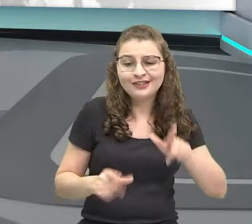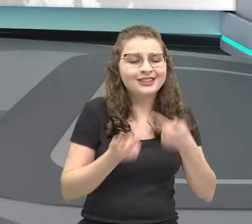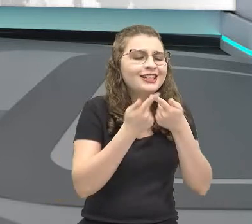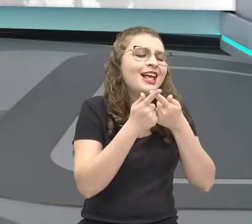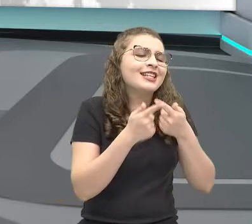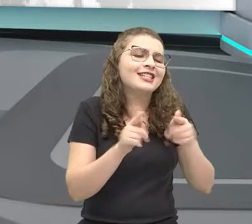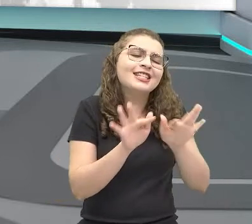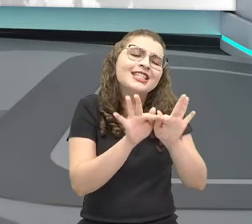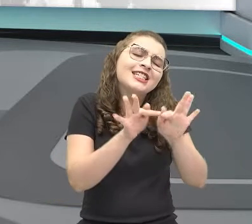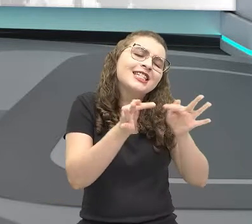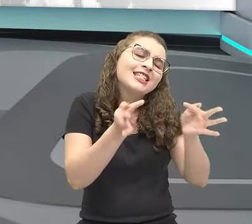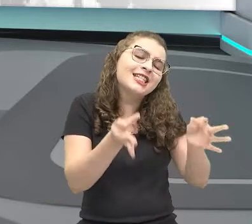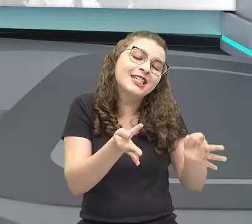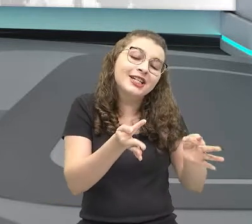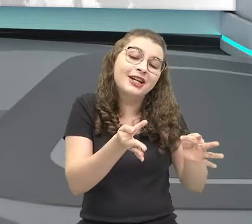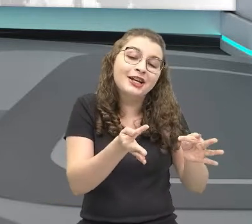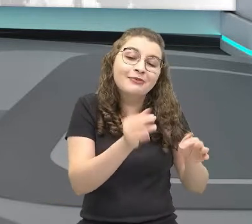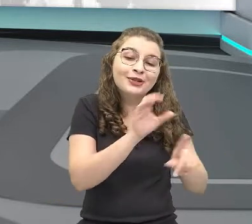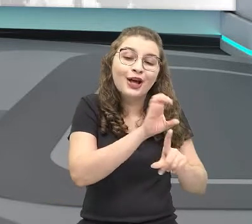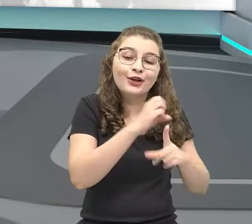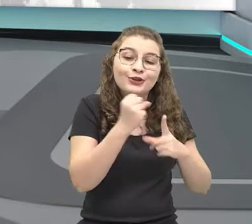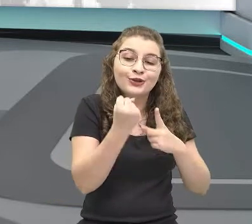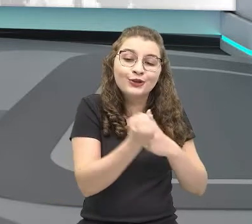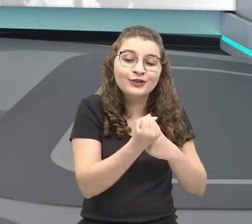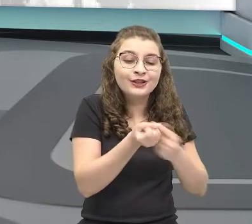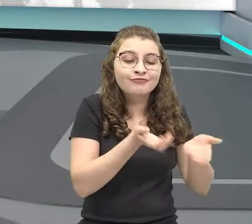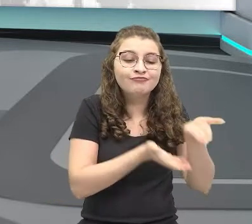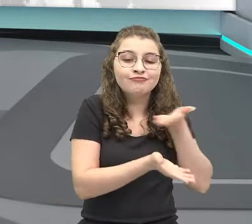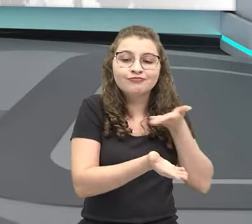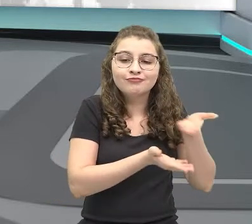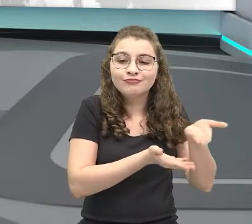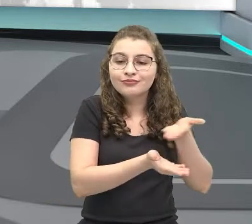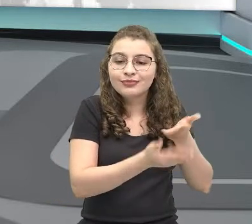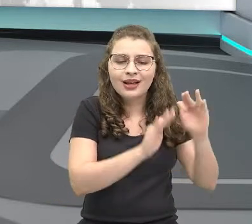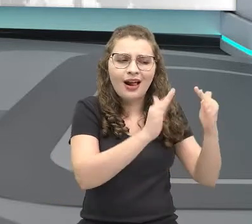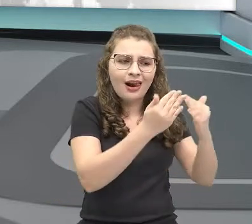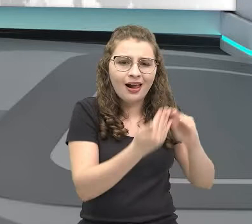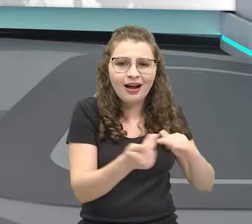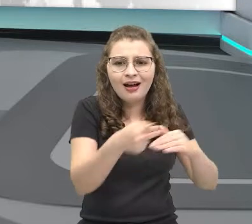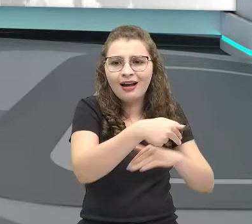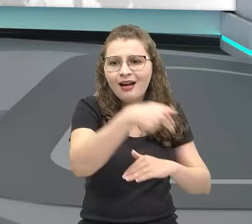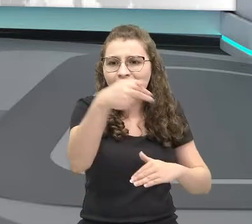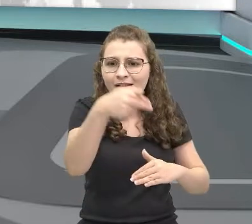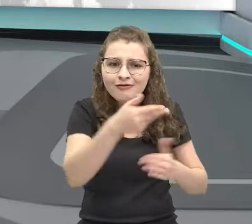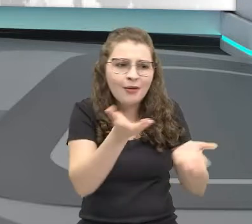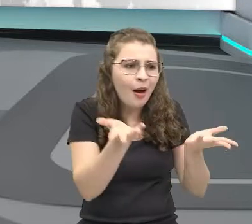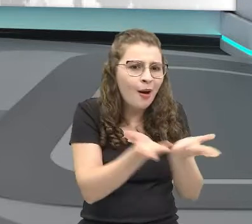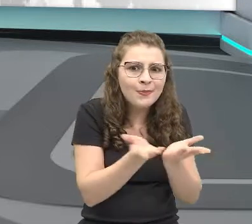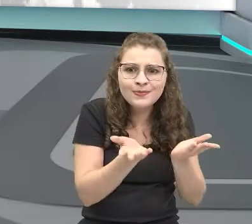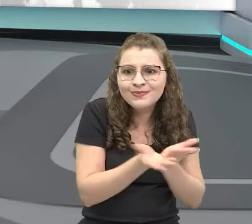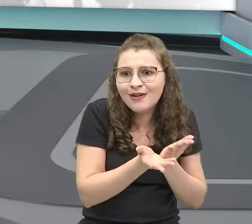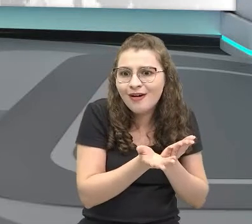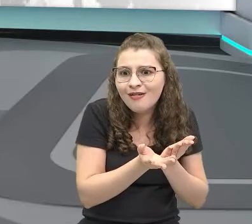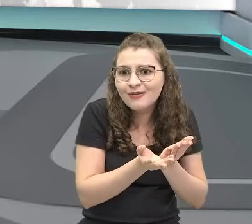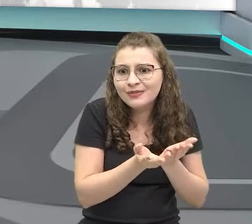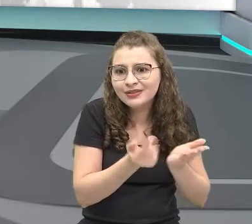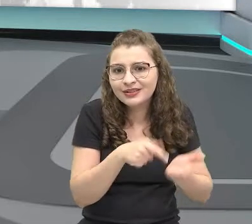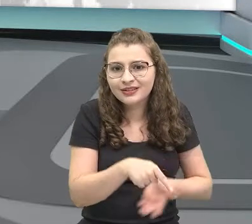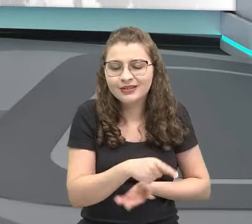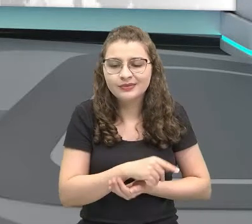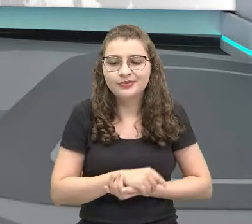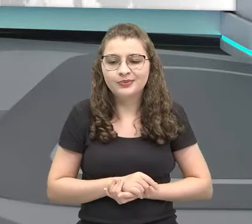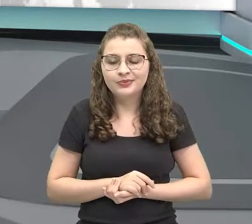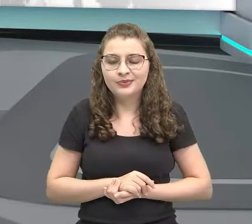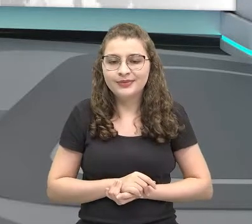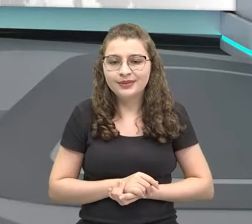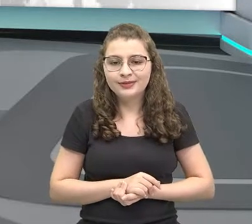a nova sociedade, o mundo suburbano, o Nordeste, o pobre, as pessoas